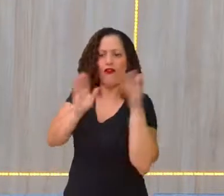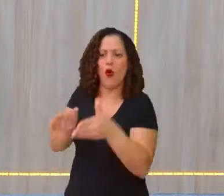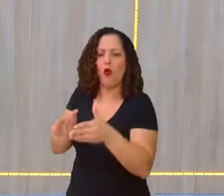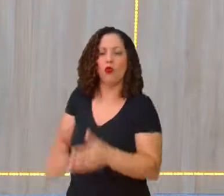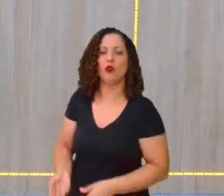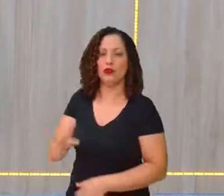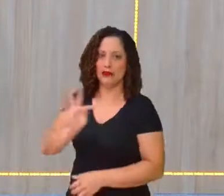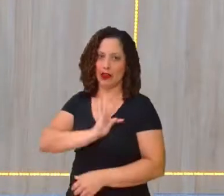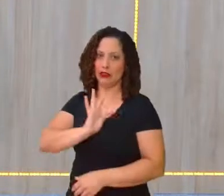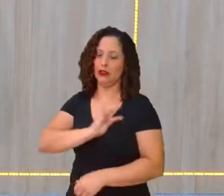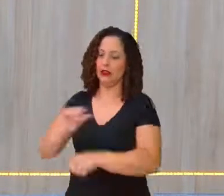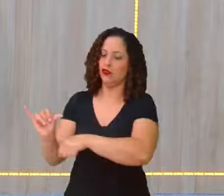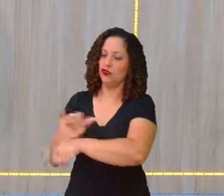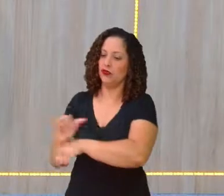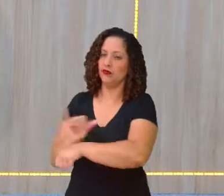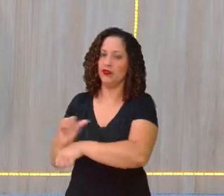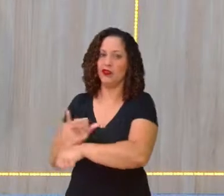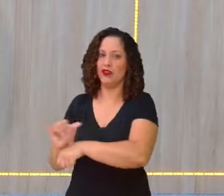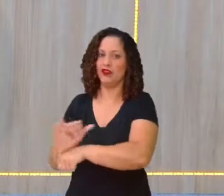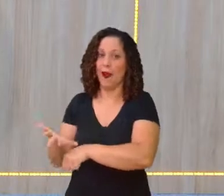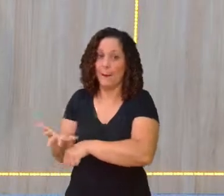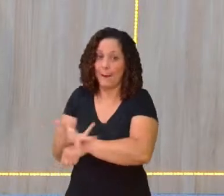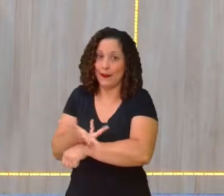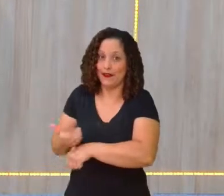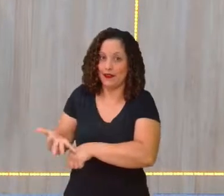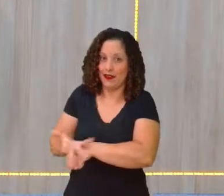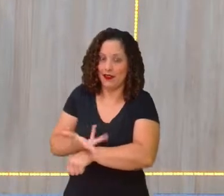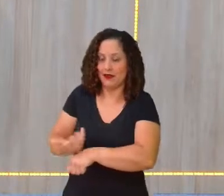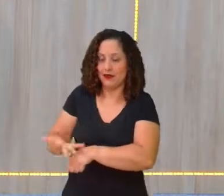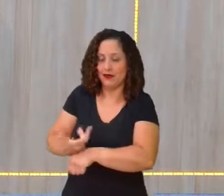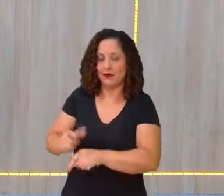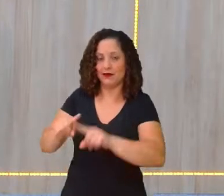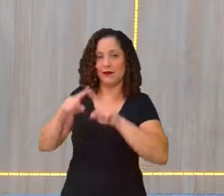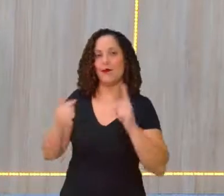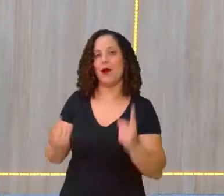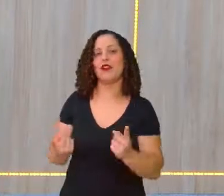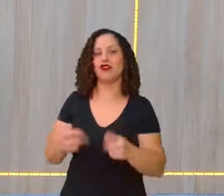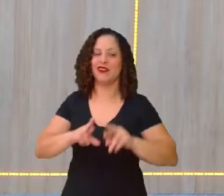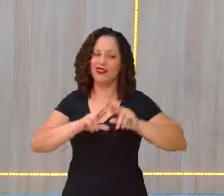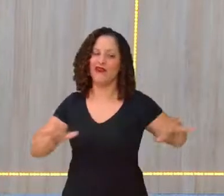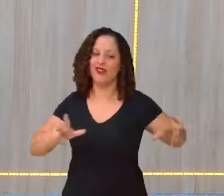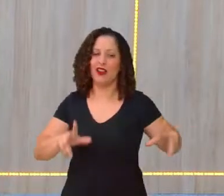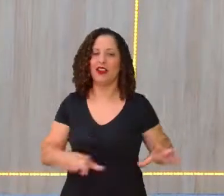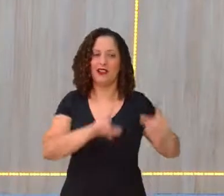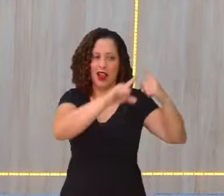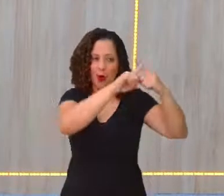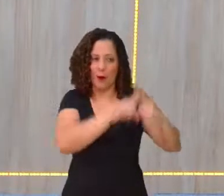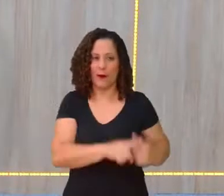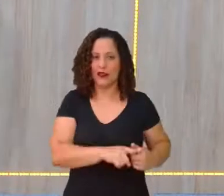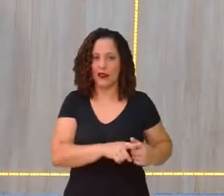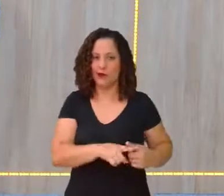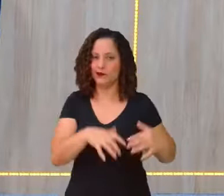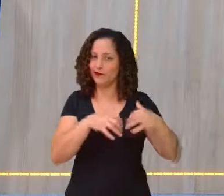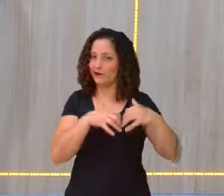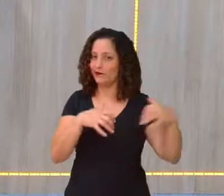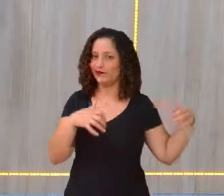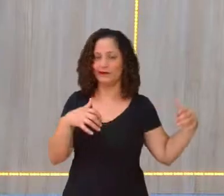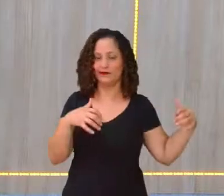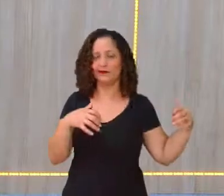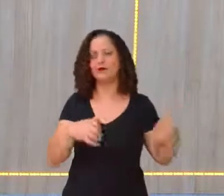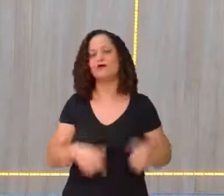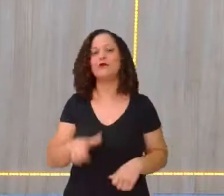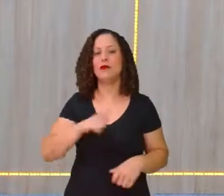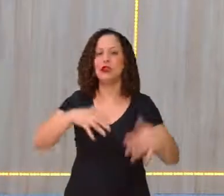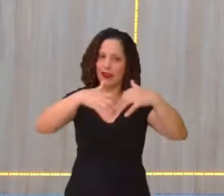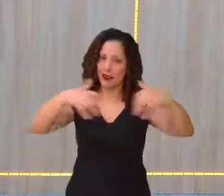envolve tática, mas não envolve diretamente o objetivo da competição. Então, tem